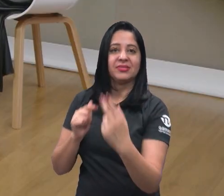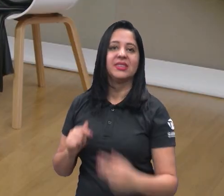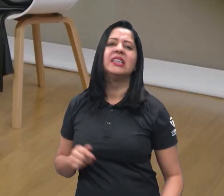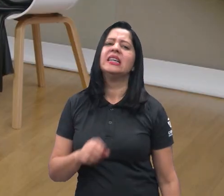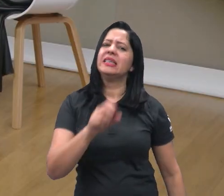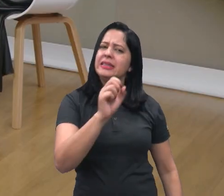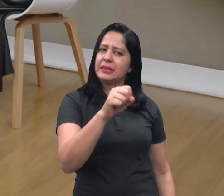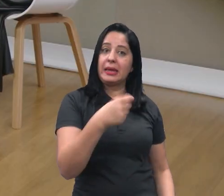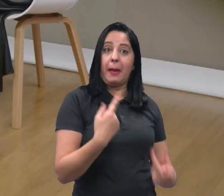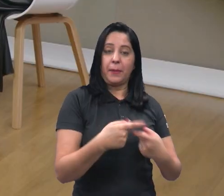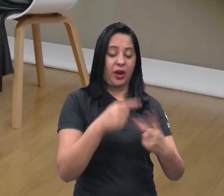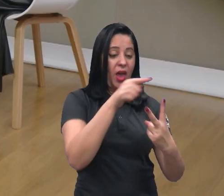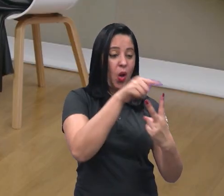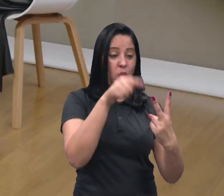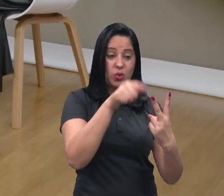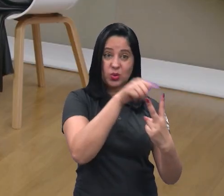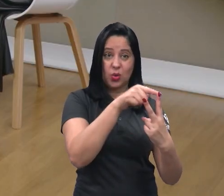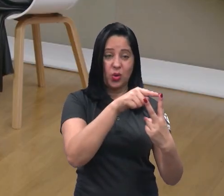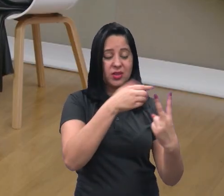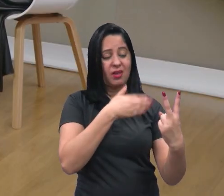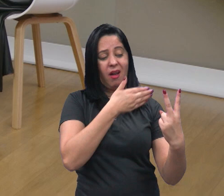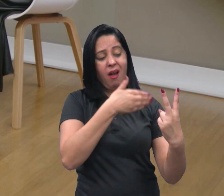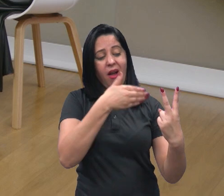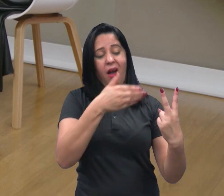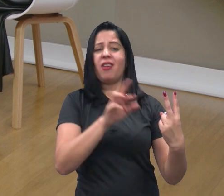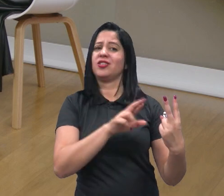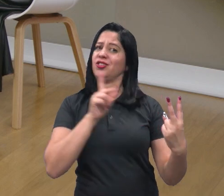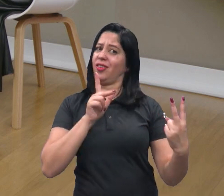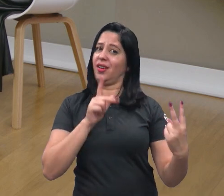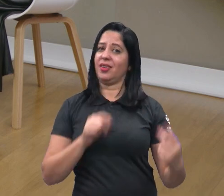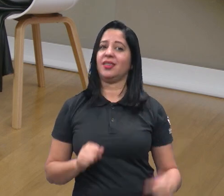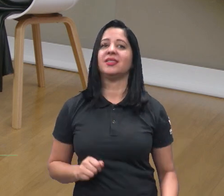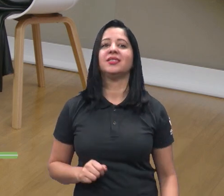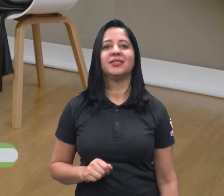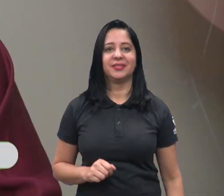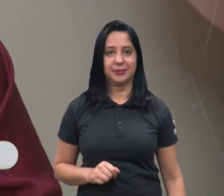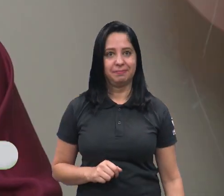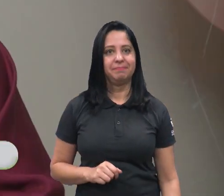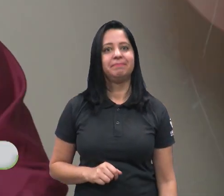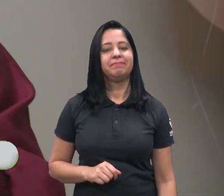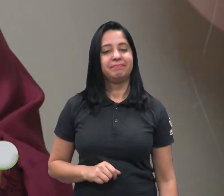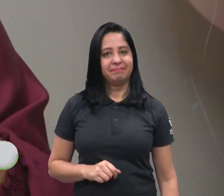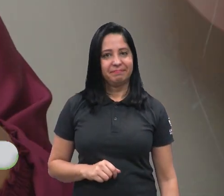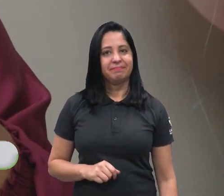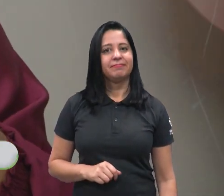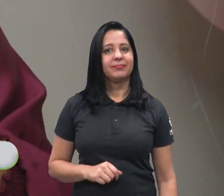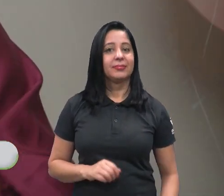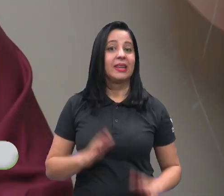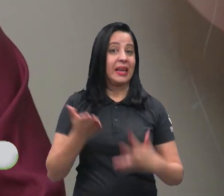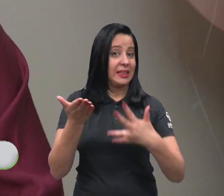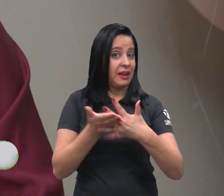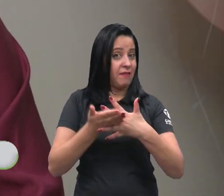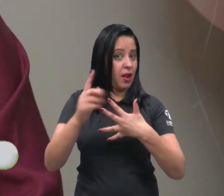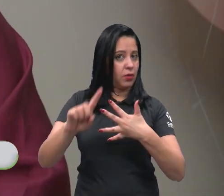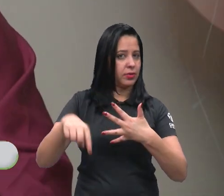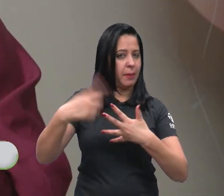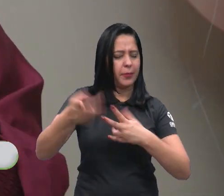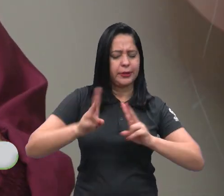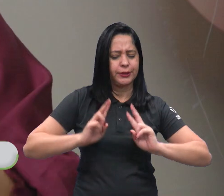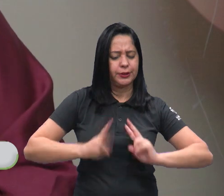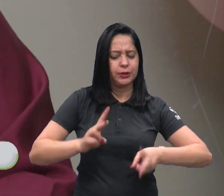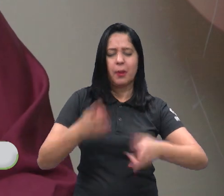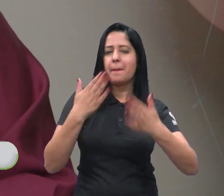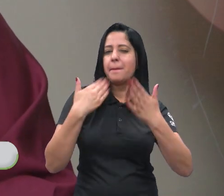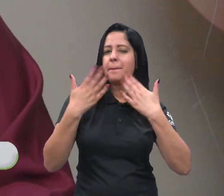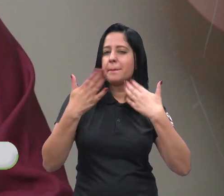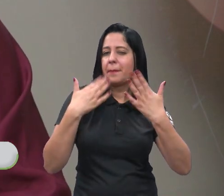diferentes, né? Então essa conexão precisa existir mesmo. Fluir, né? Nossa, olha só, gente, que bacana, né? Depois do intervalo, a gente continua essa conversa